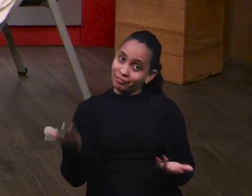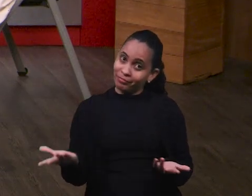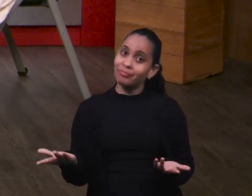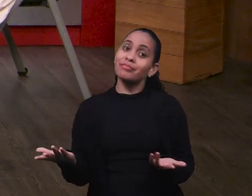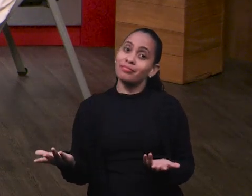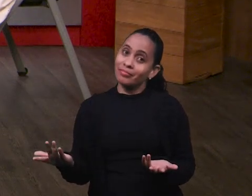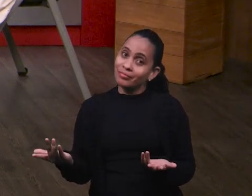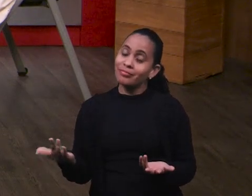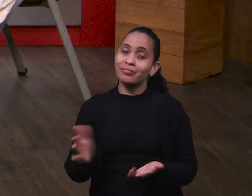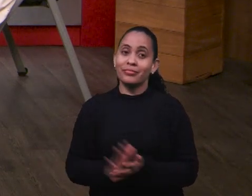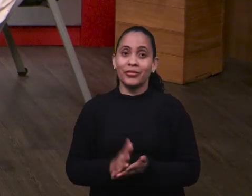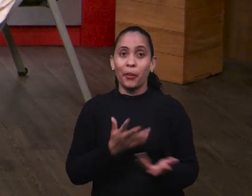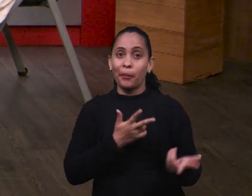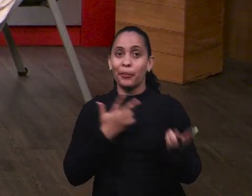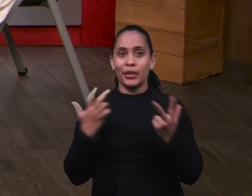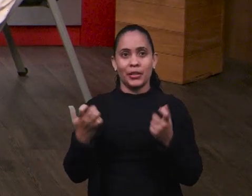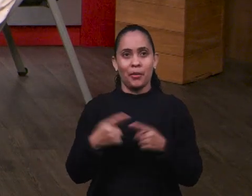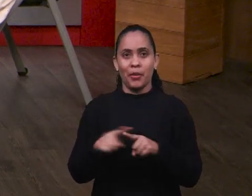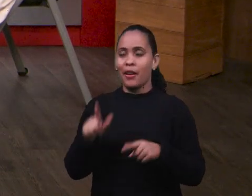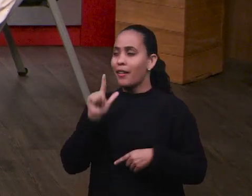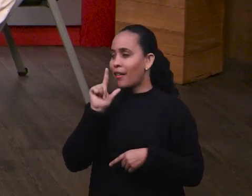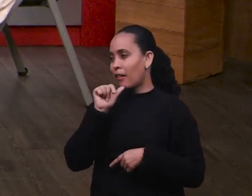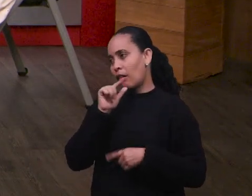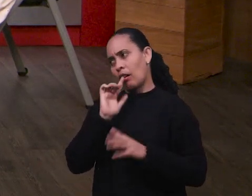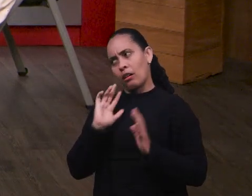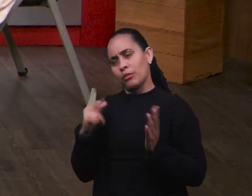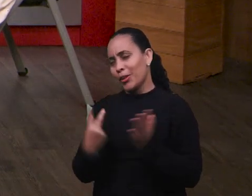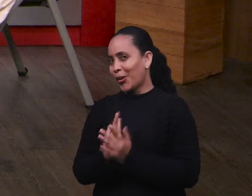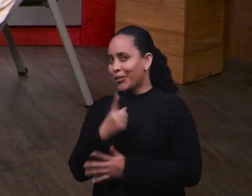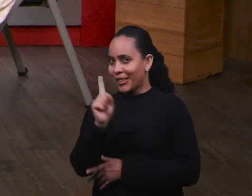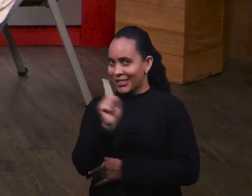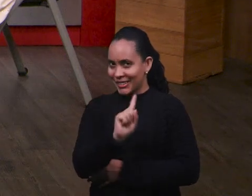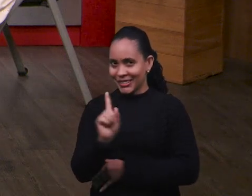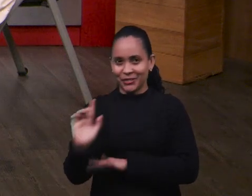ele não percebeu, né? É água inocente, foi uma água inocente.